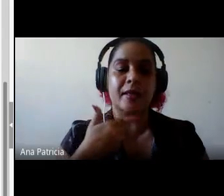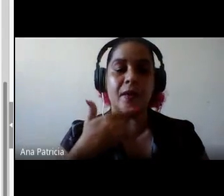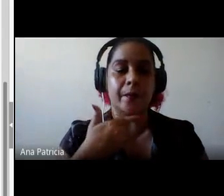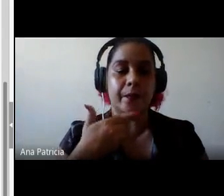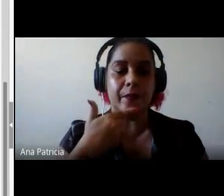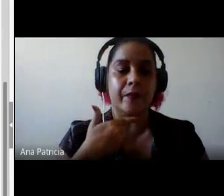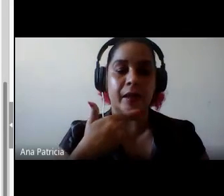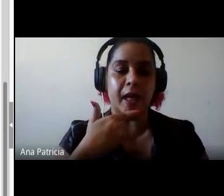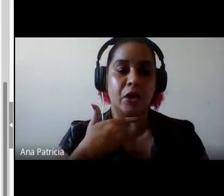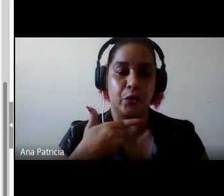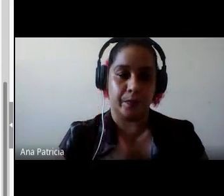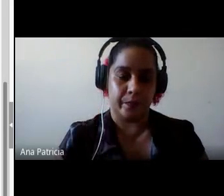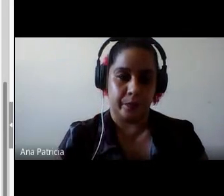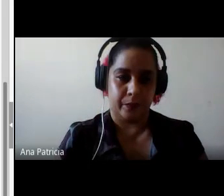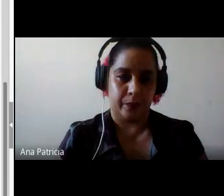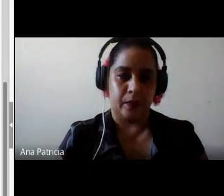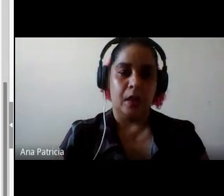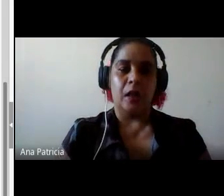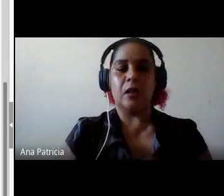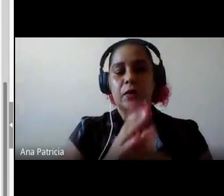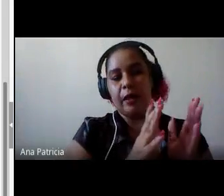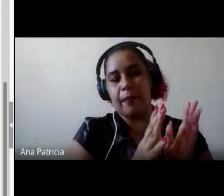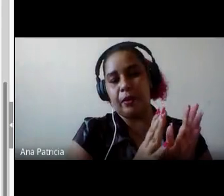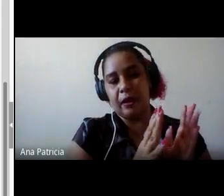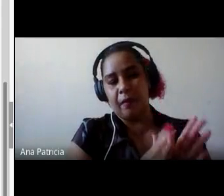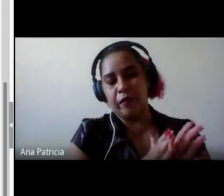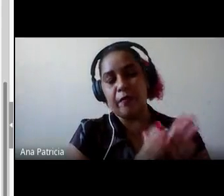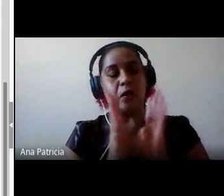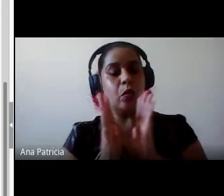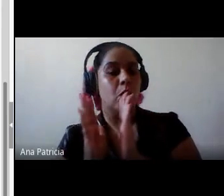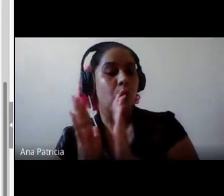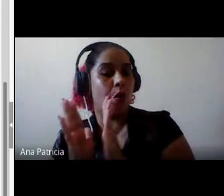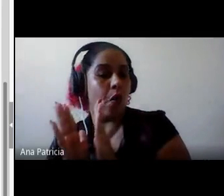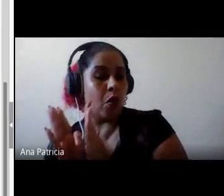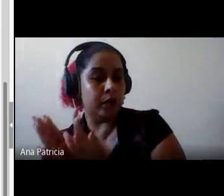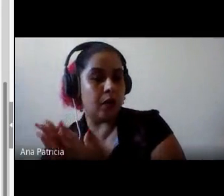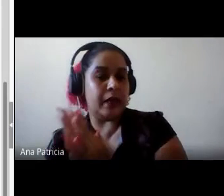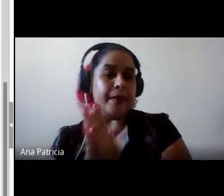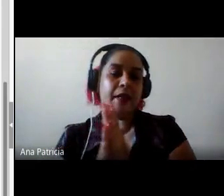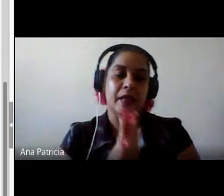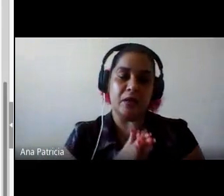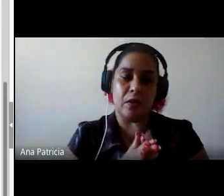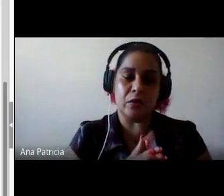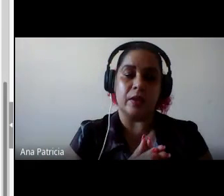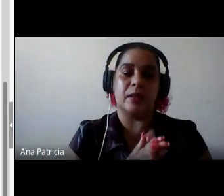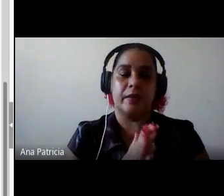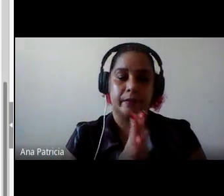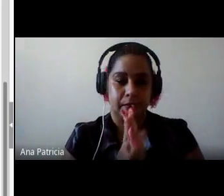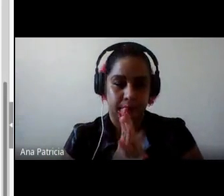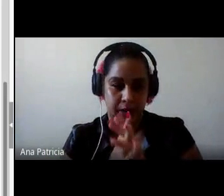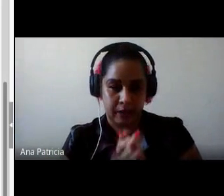ó. Queijo. Então, o sinal ele pode ter movimento ou não, dependendo das